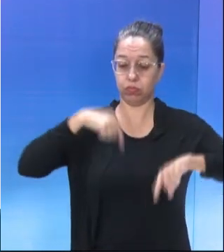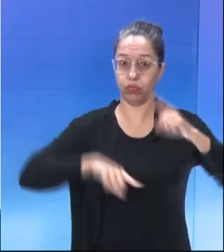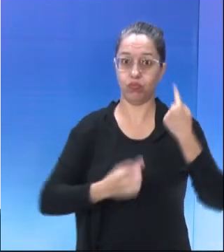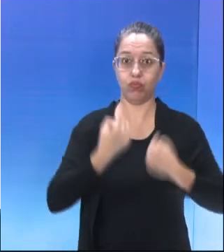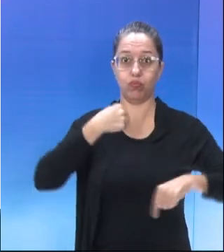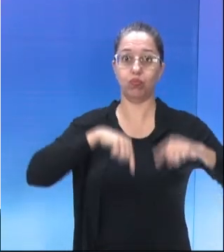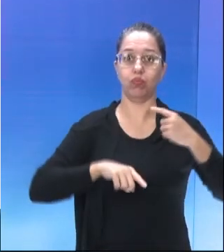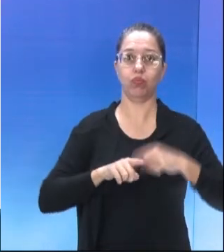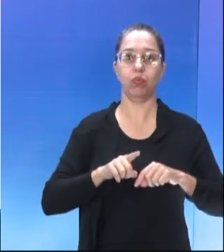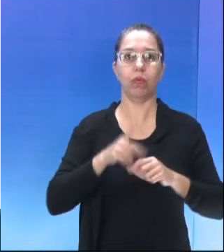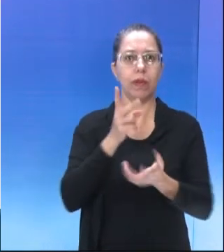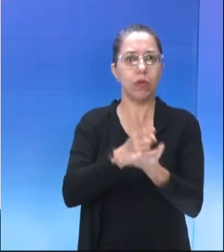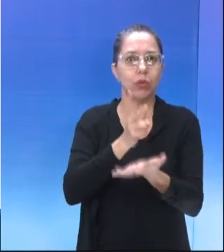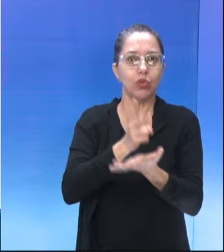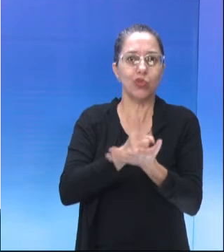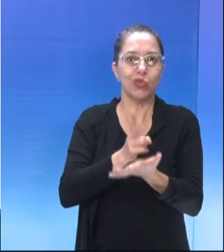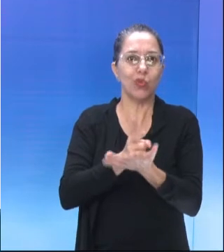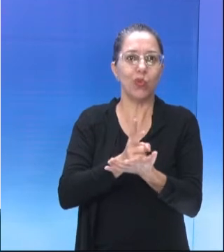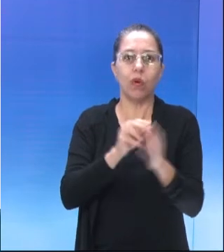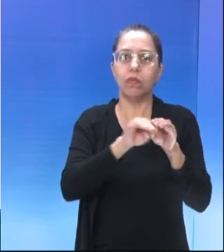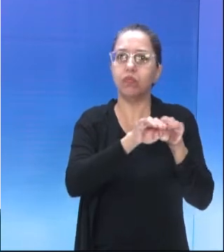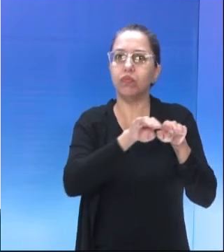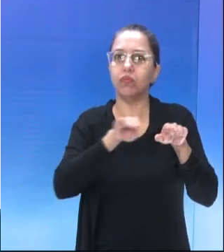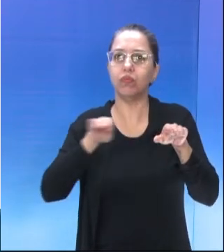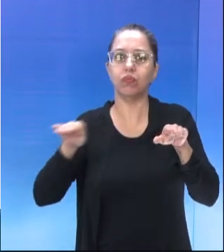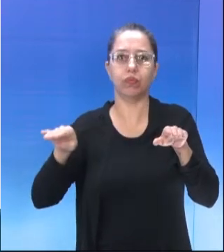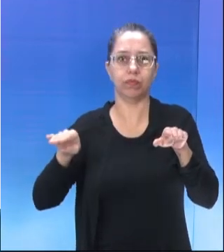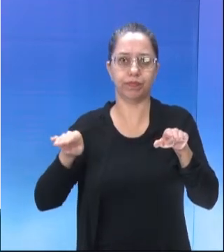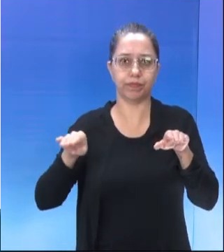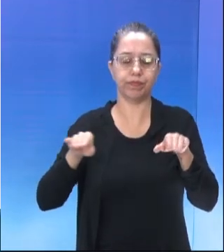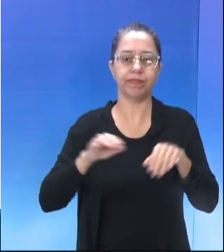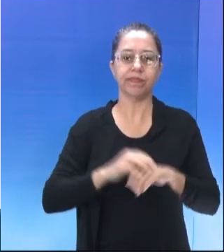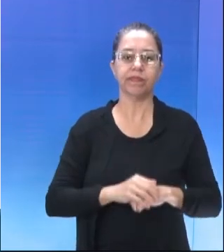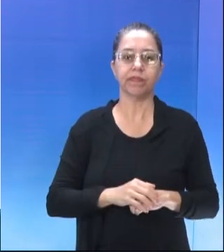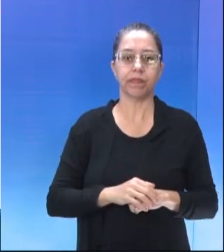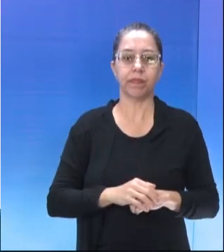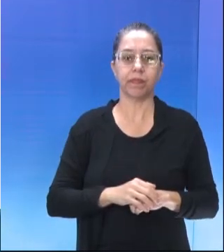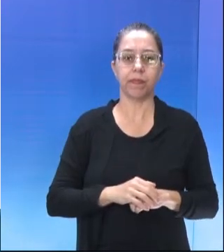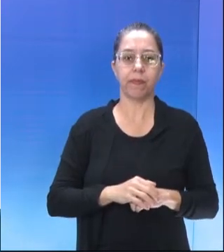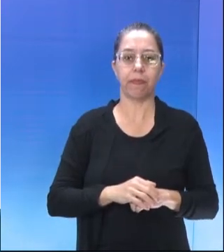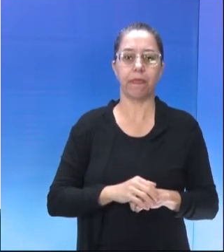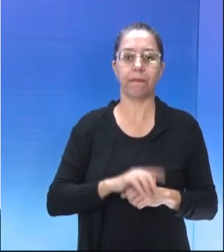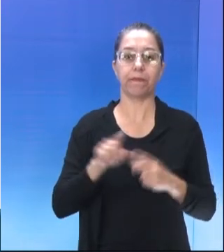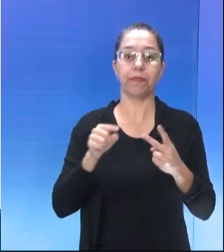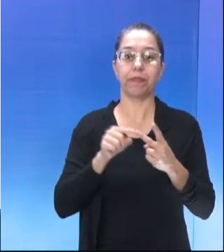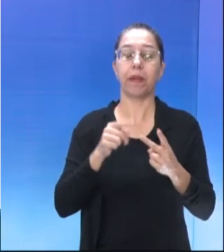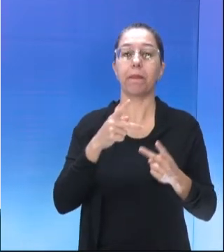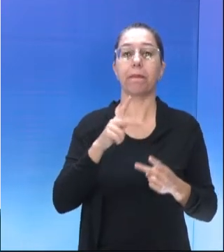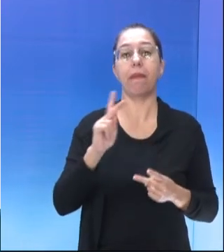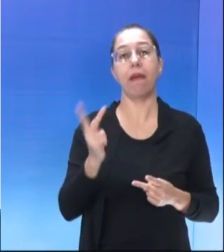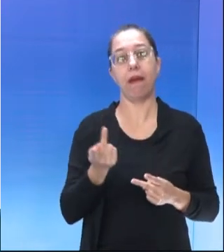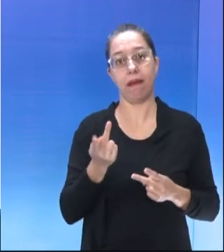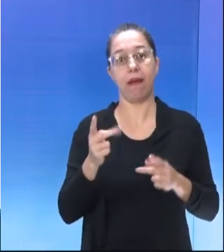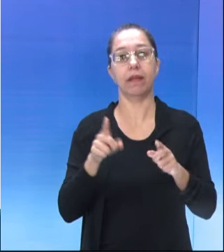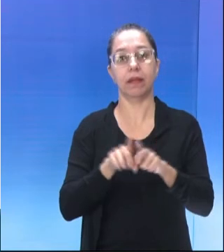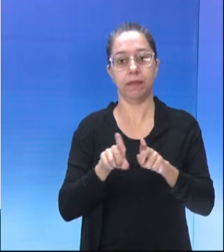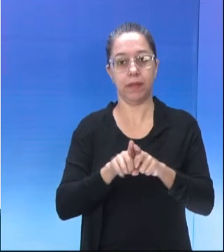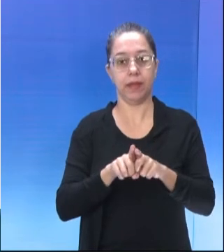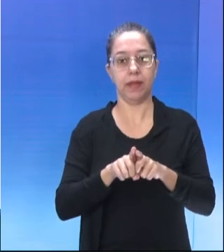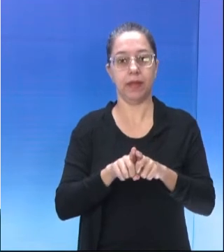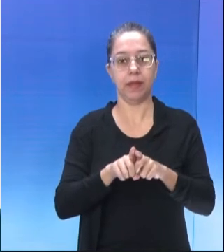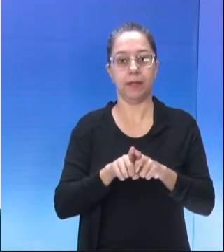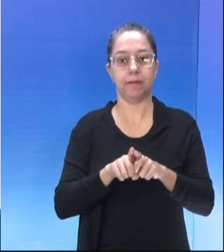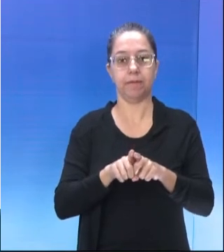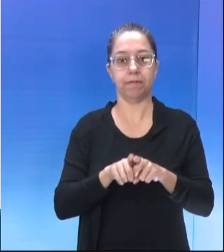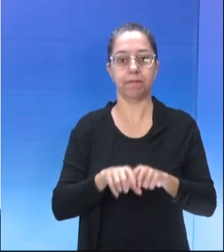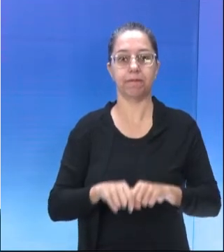sem alterá-los. É muito importante ter esse conhecimento. Também traz aí sobre a questão do pH. Por quê? Olha